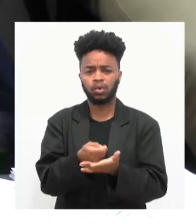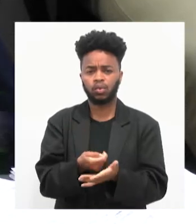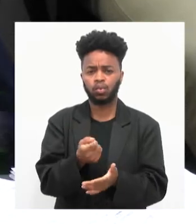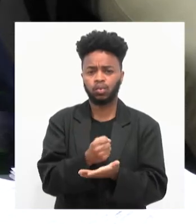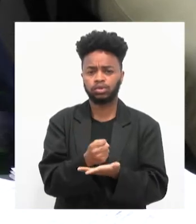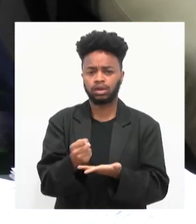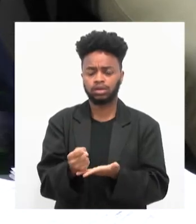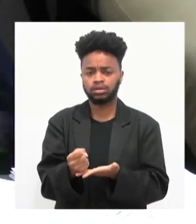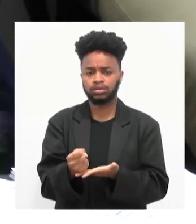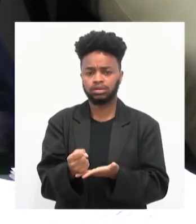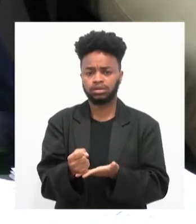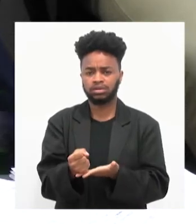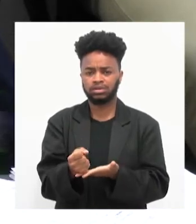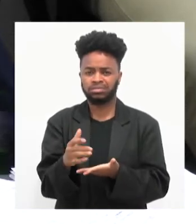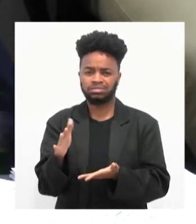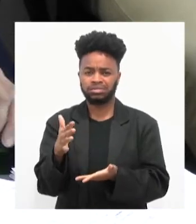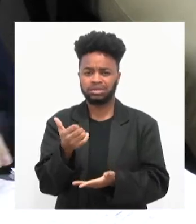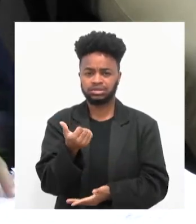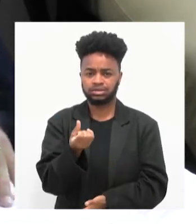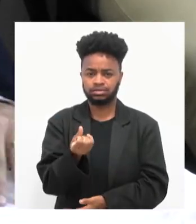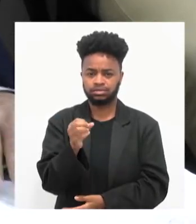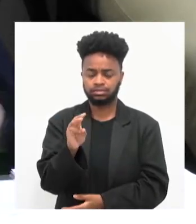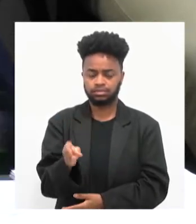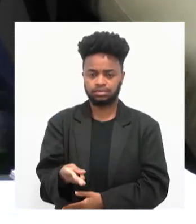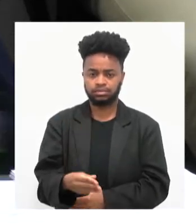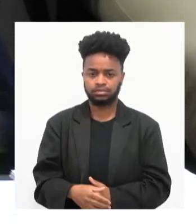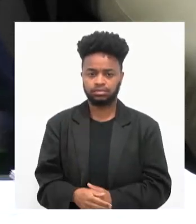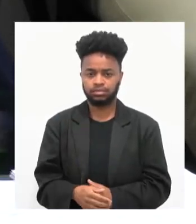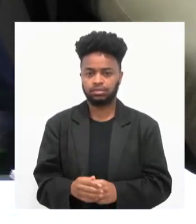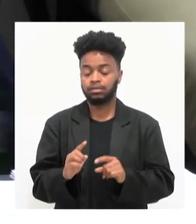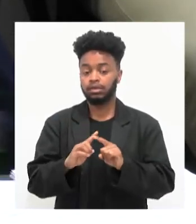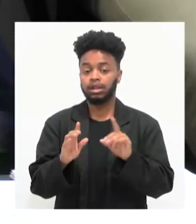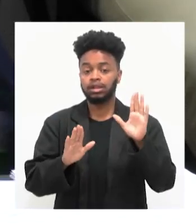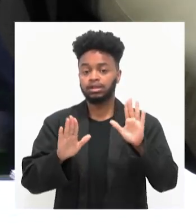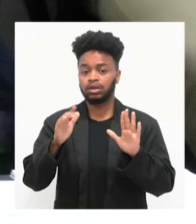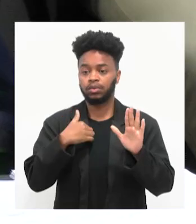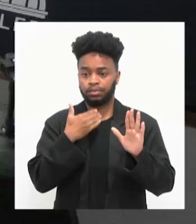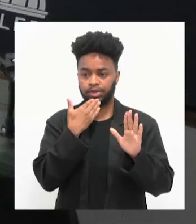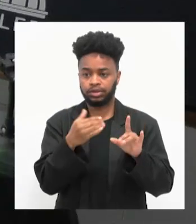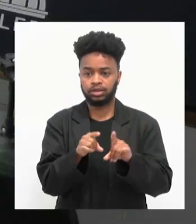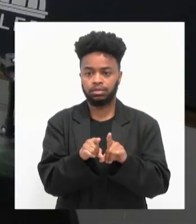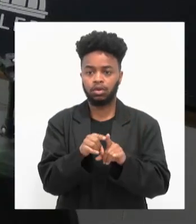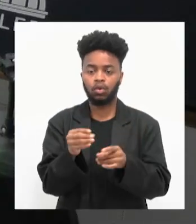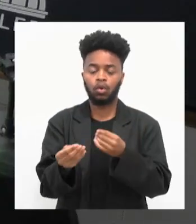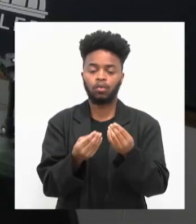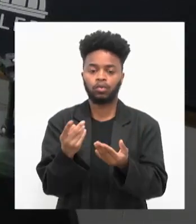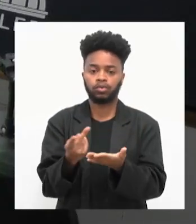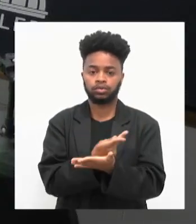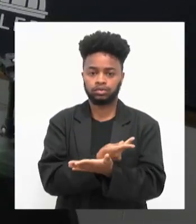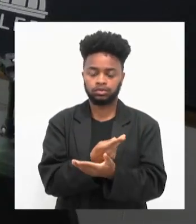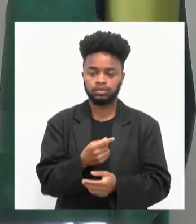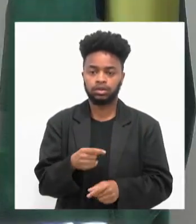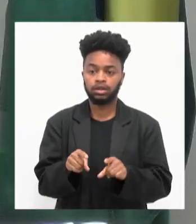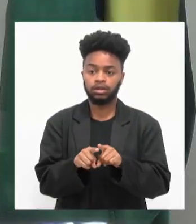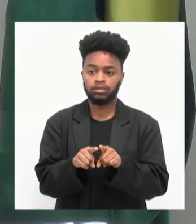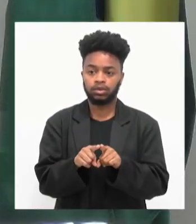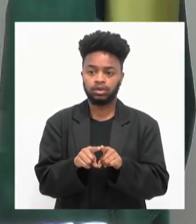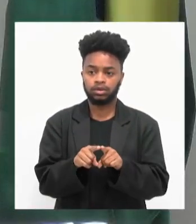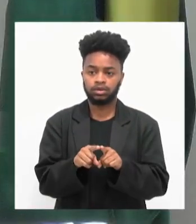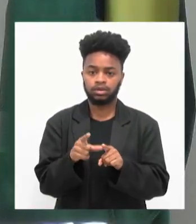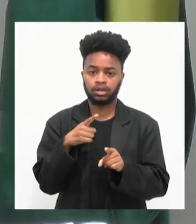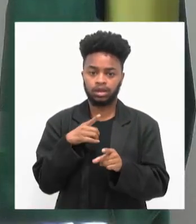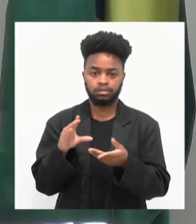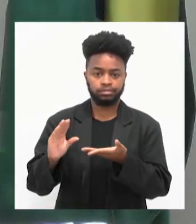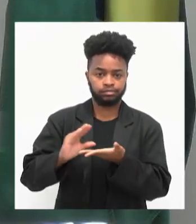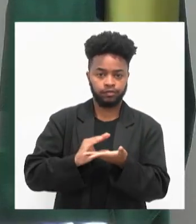O contrato estimado 16 milhões. E a licitação também gostaria de pedir, presidente, ali como foi feita a 16 licitação. milhões mais os ganhos variáveis, né?